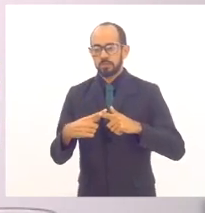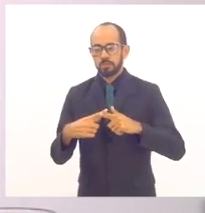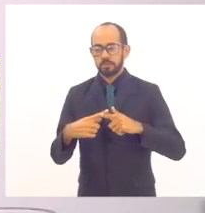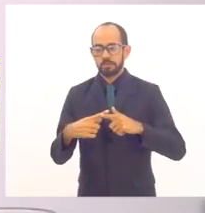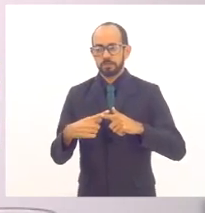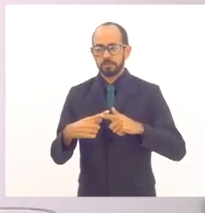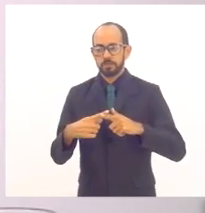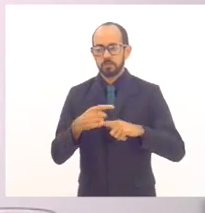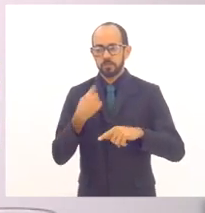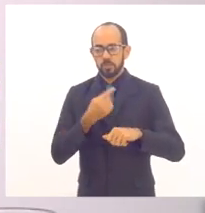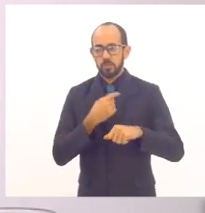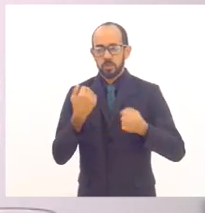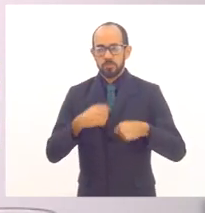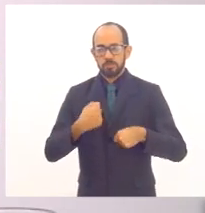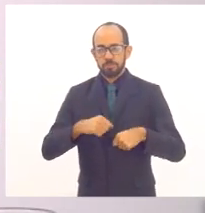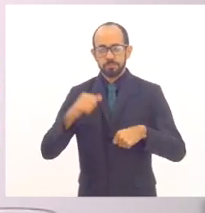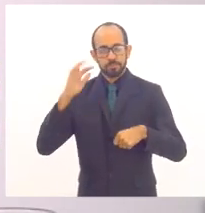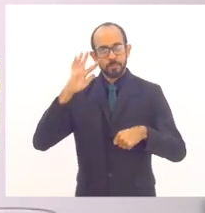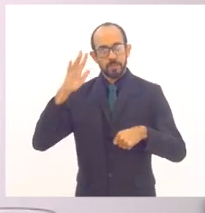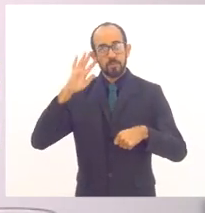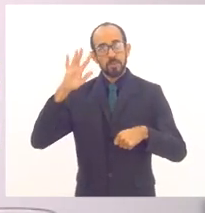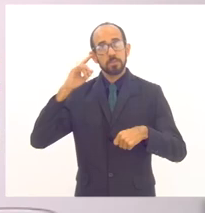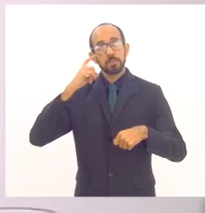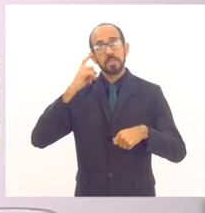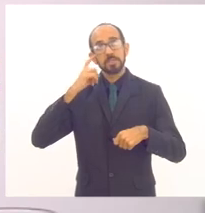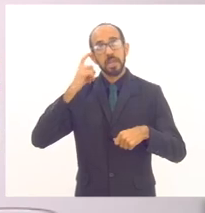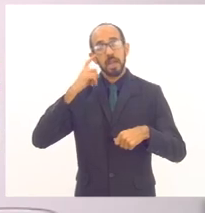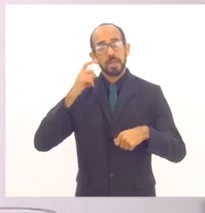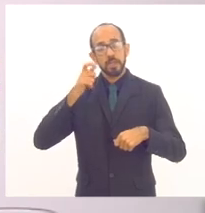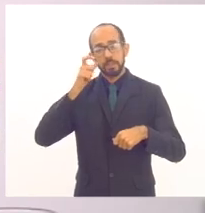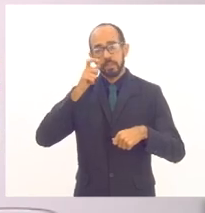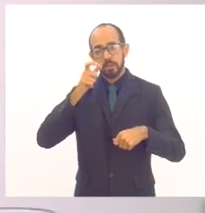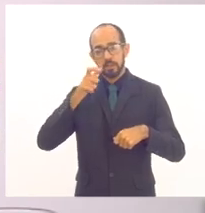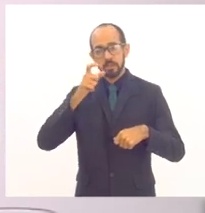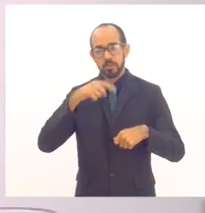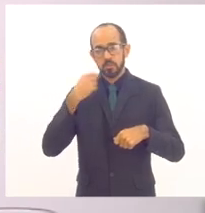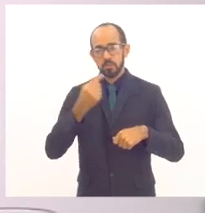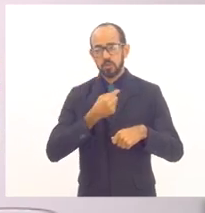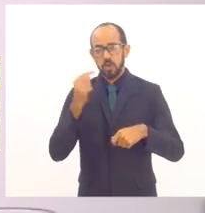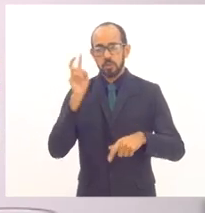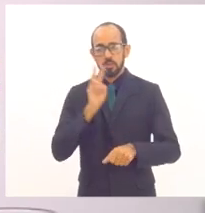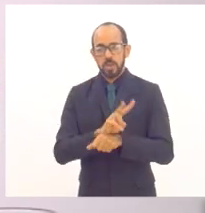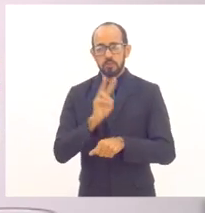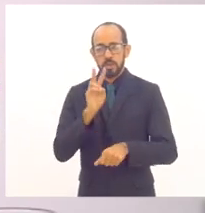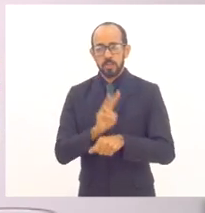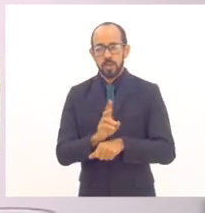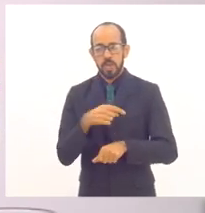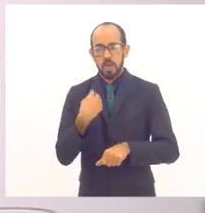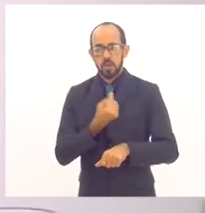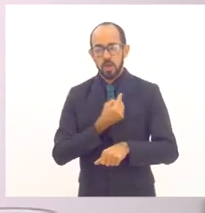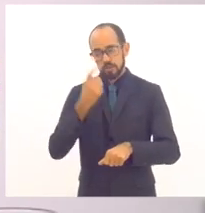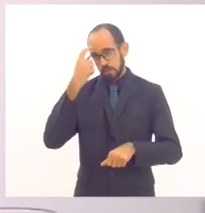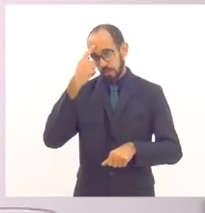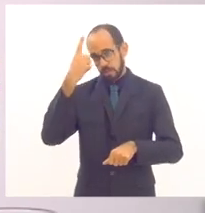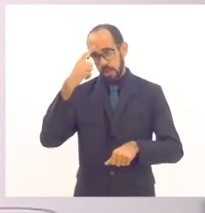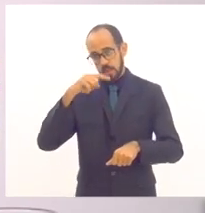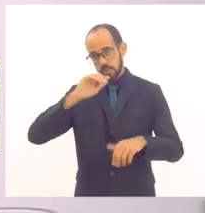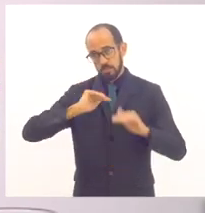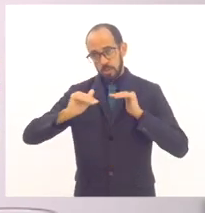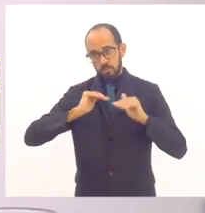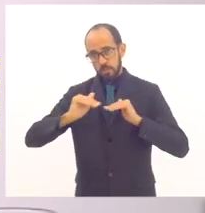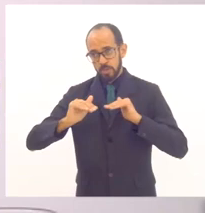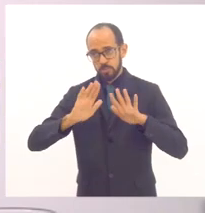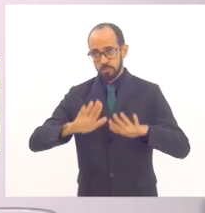a gente precisa refletir que é interessante a gente defender as nossas pautas e os nossos